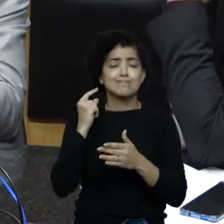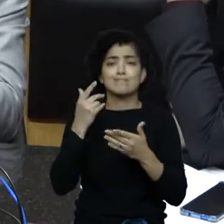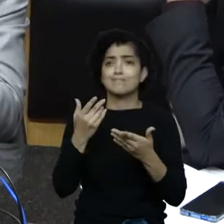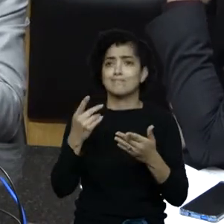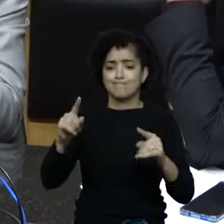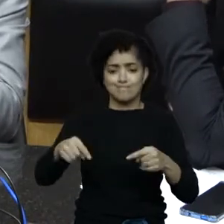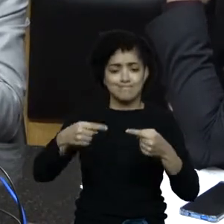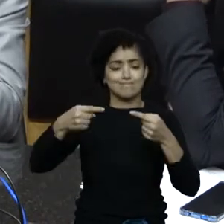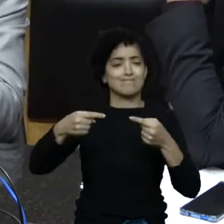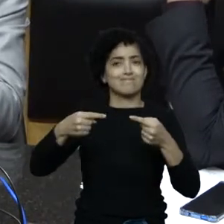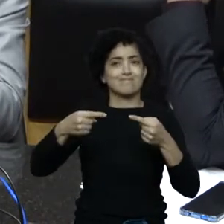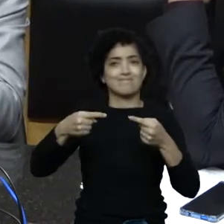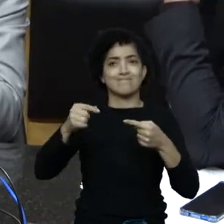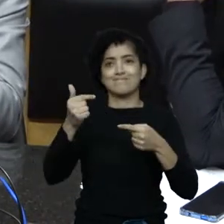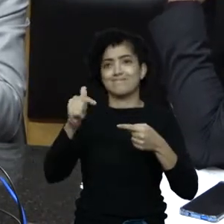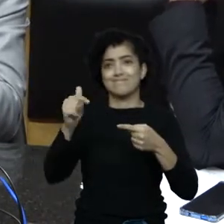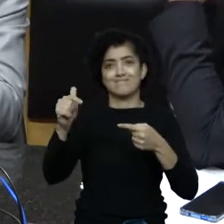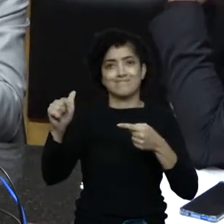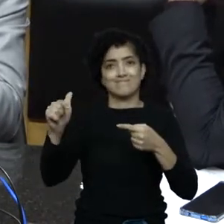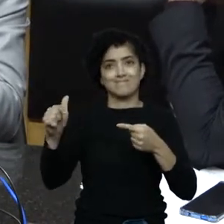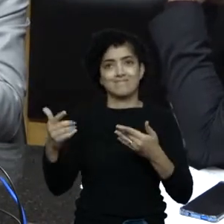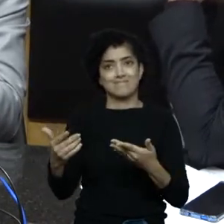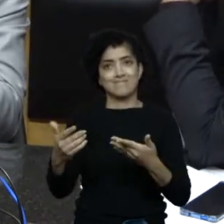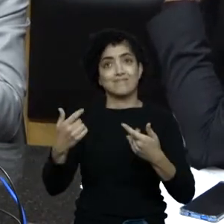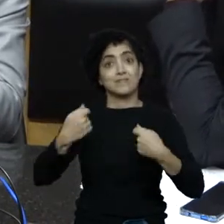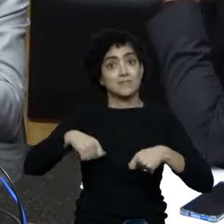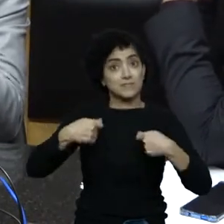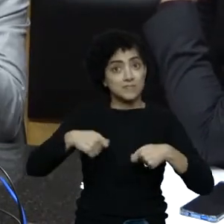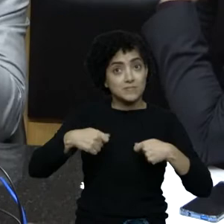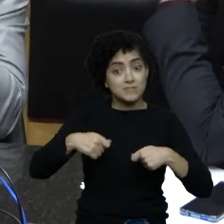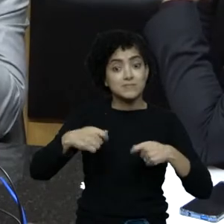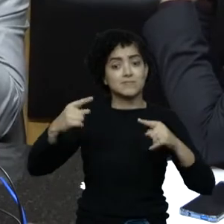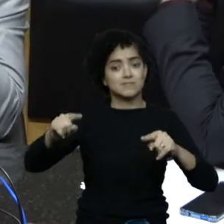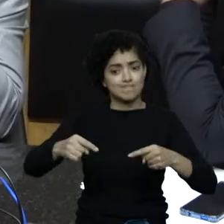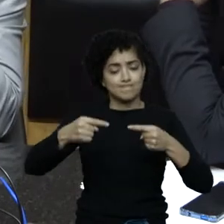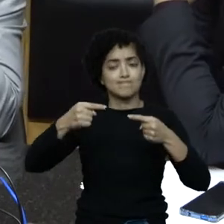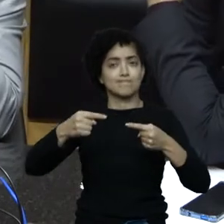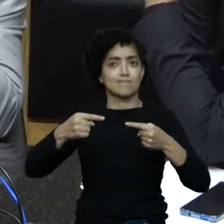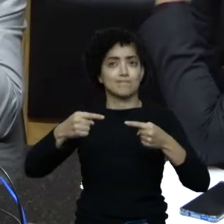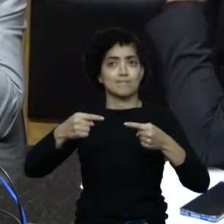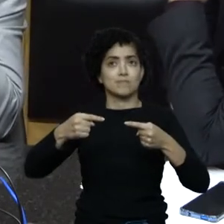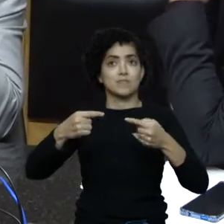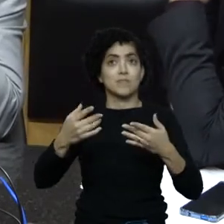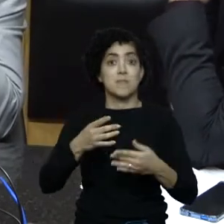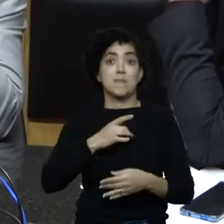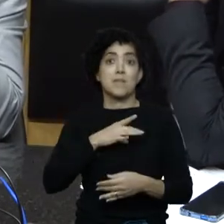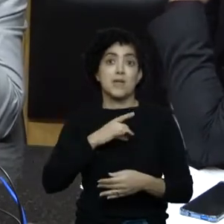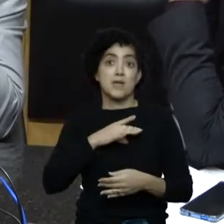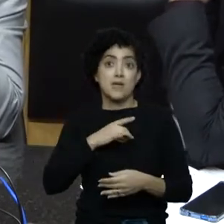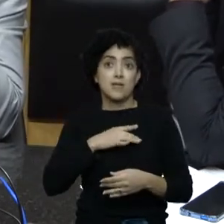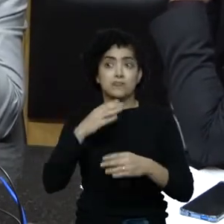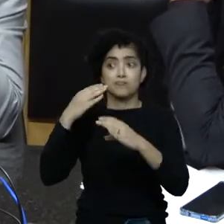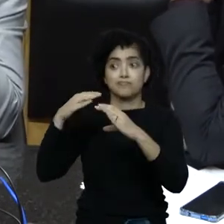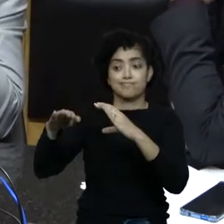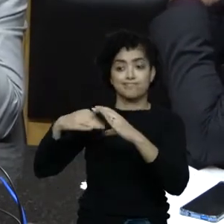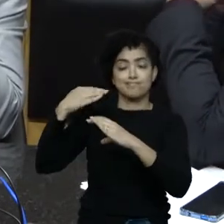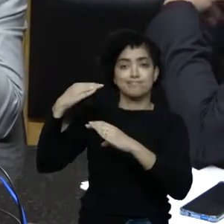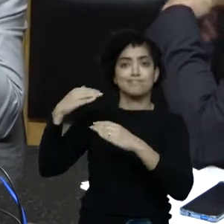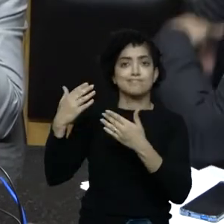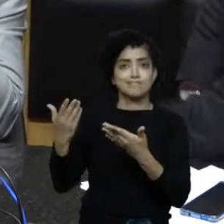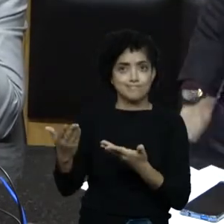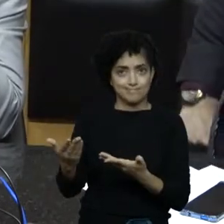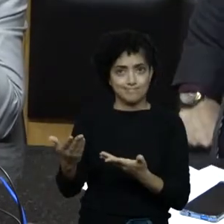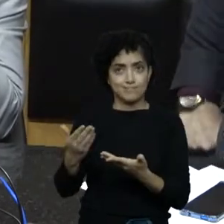enfrentados por parte de quem merecia fazer um enfrentamento por medo de fazer um encaminhamento esta casa